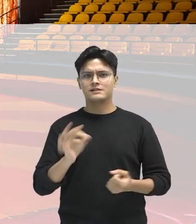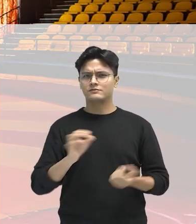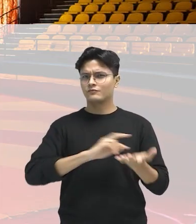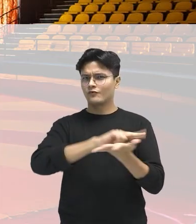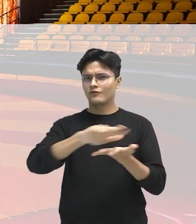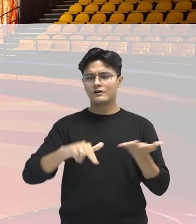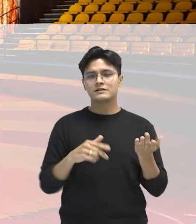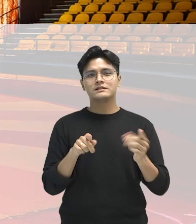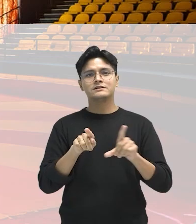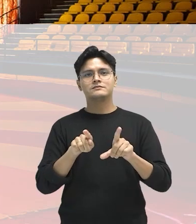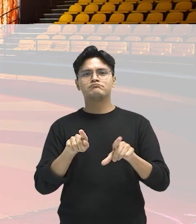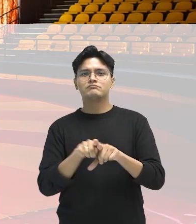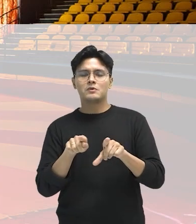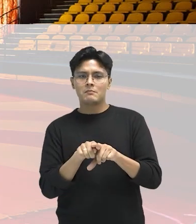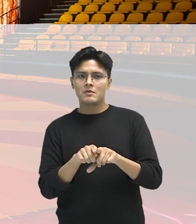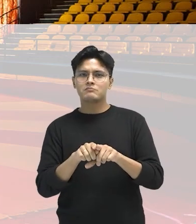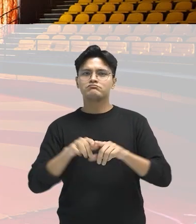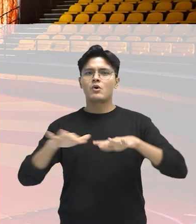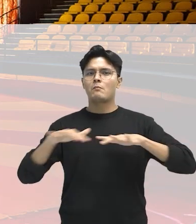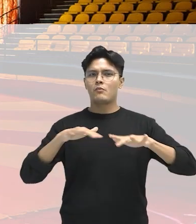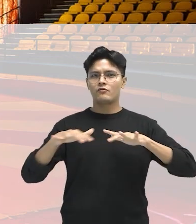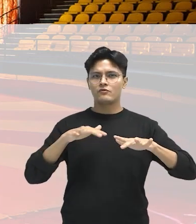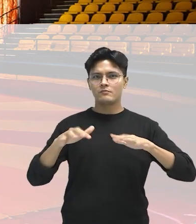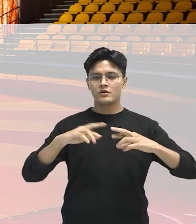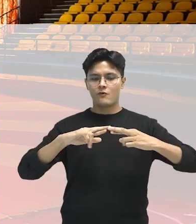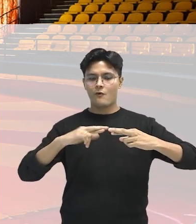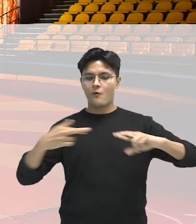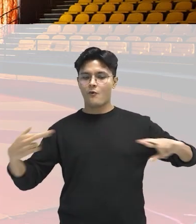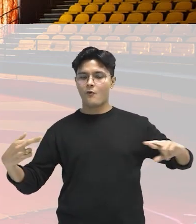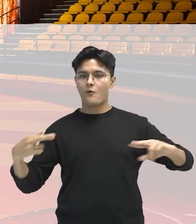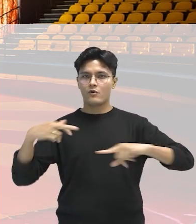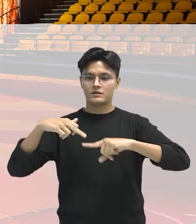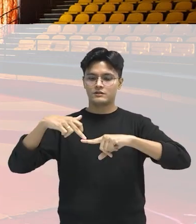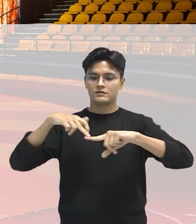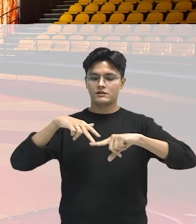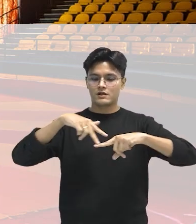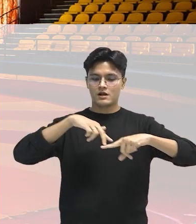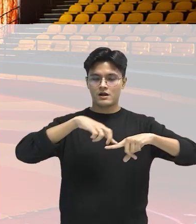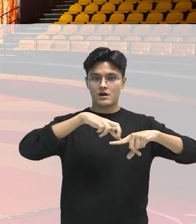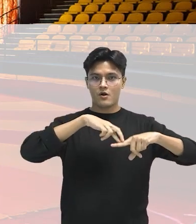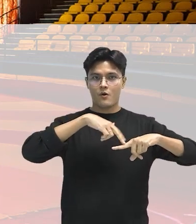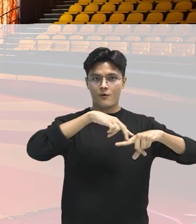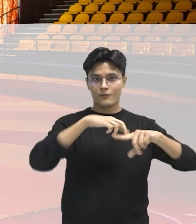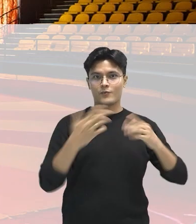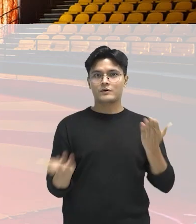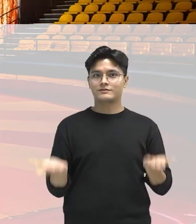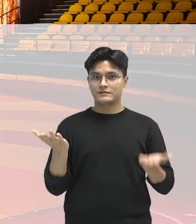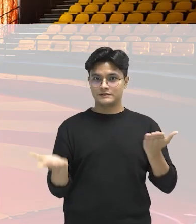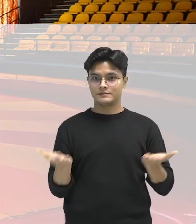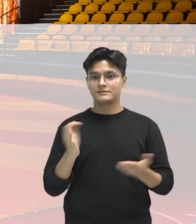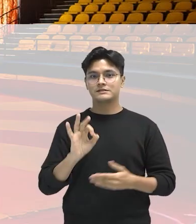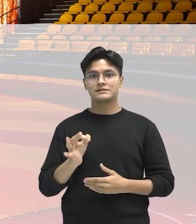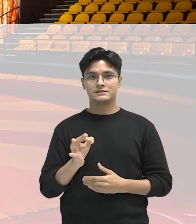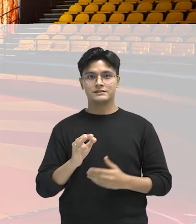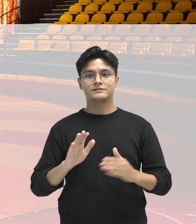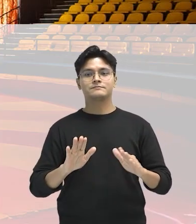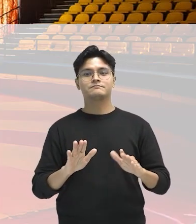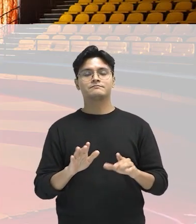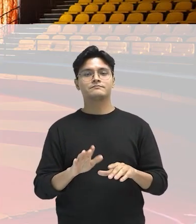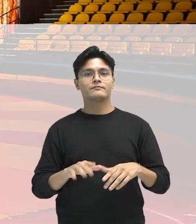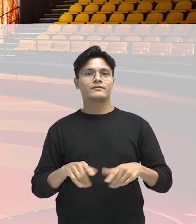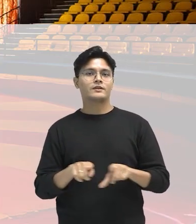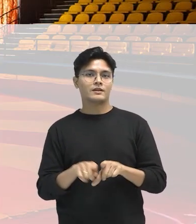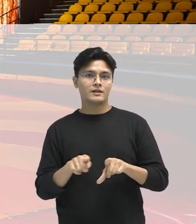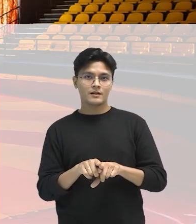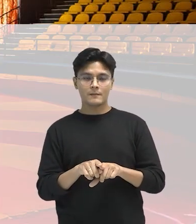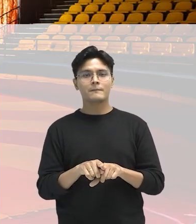vez, realiza movimentos de andar pela corda e se equilibrar, certo? Então, também